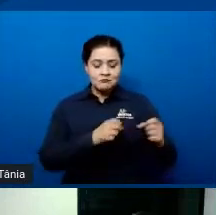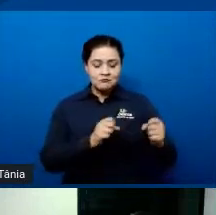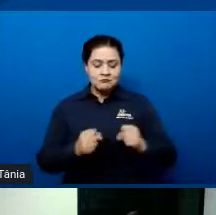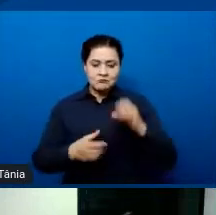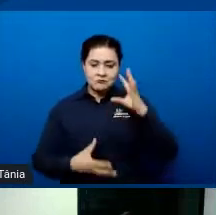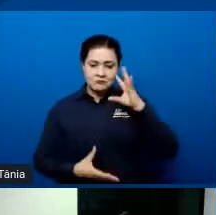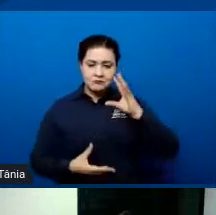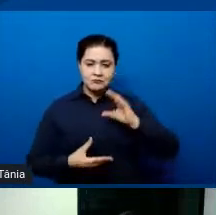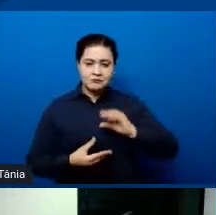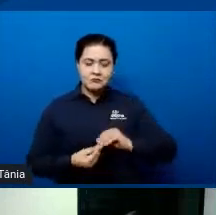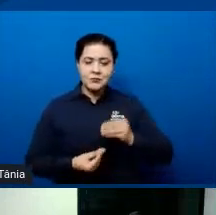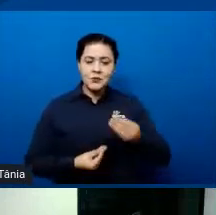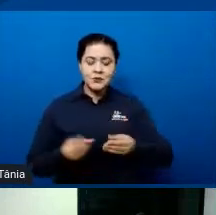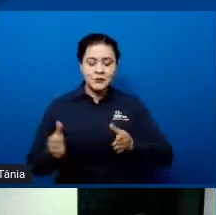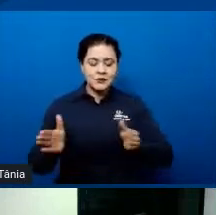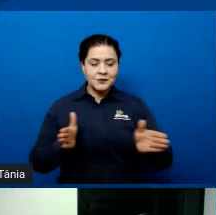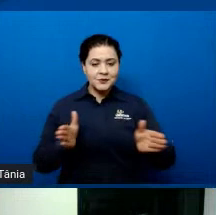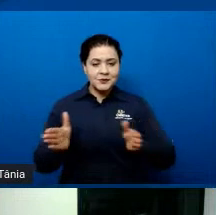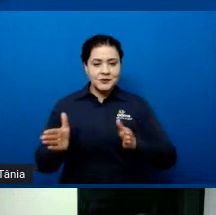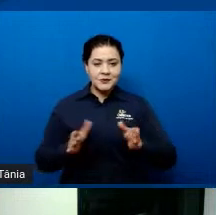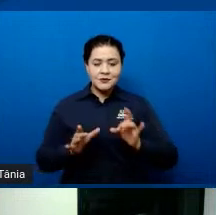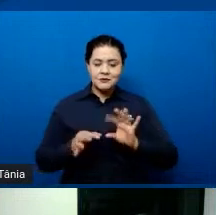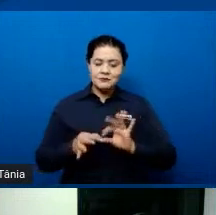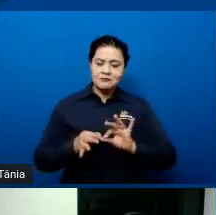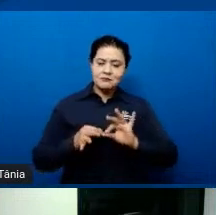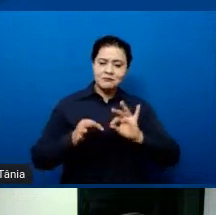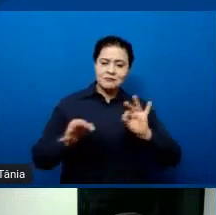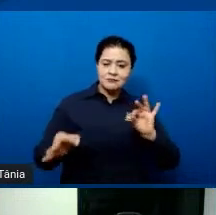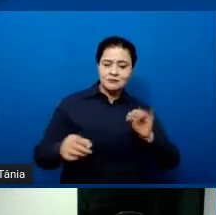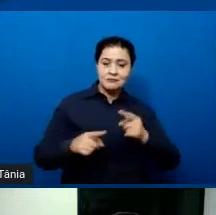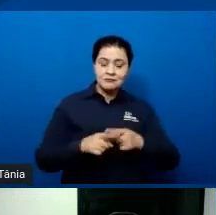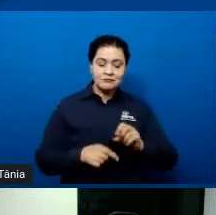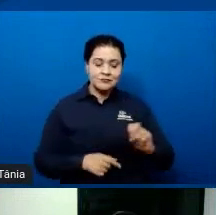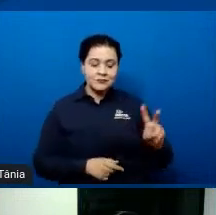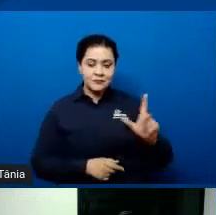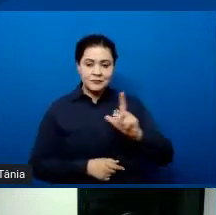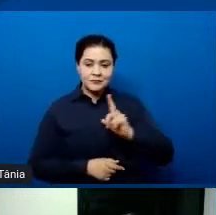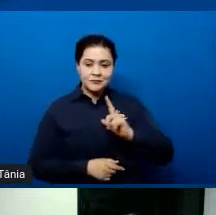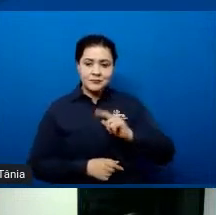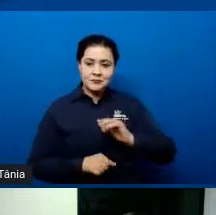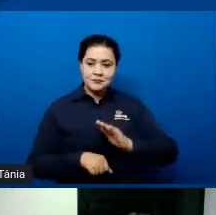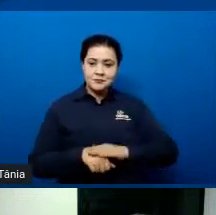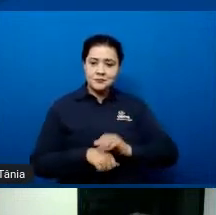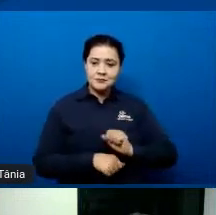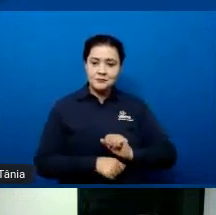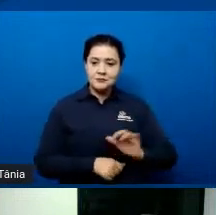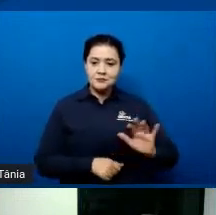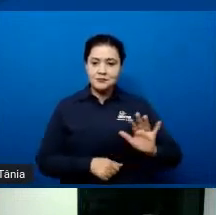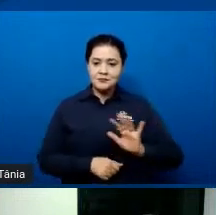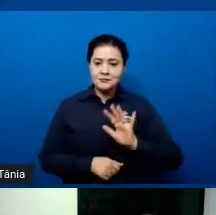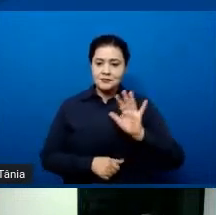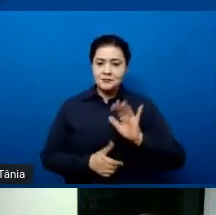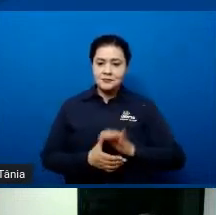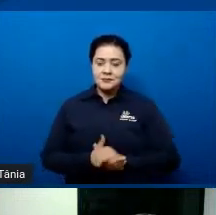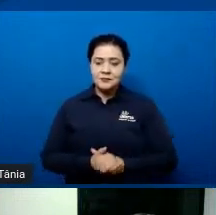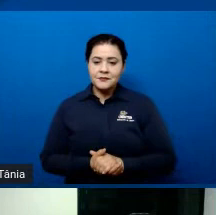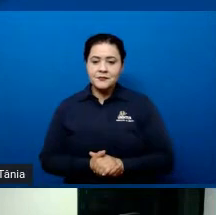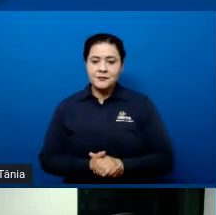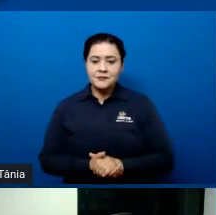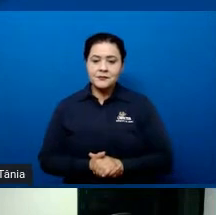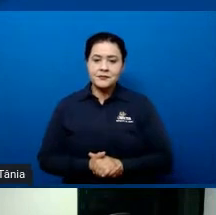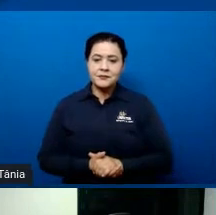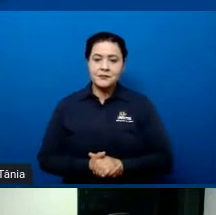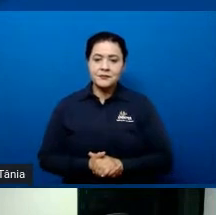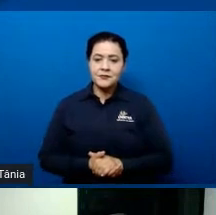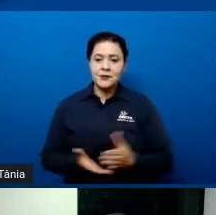questão de acessibilidade, porque a gente está um pouquinho distante pelo valor que ela tem, né? Ela já foi muito mais cara, né? Que é a